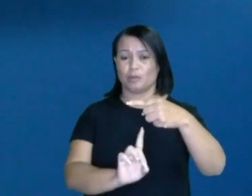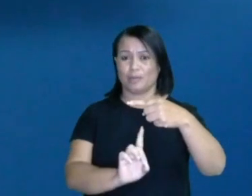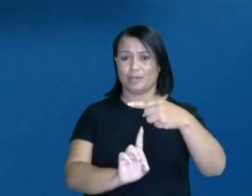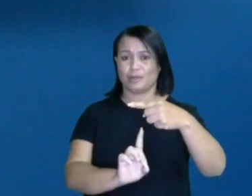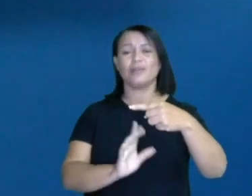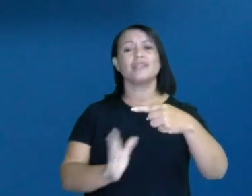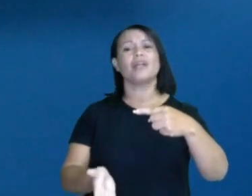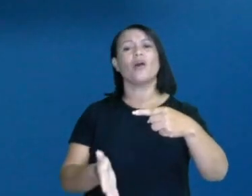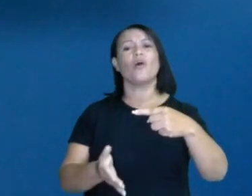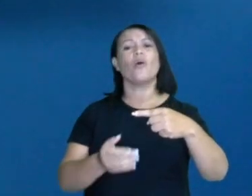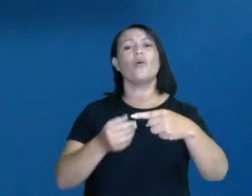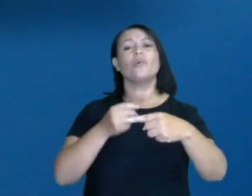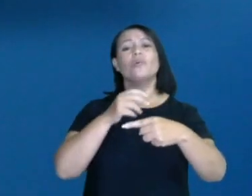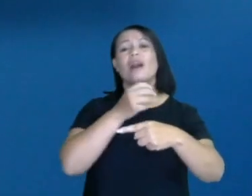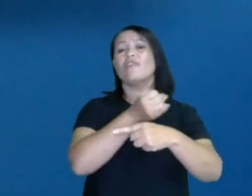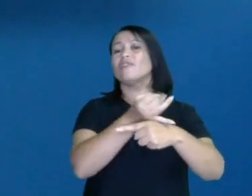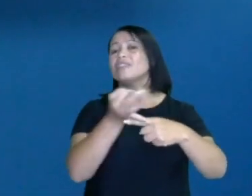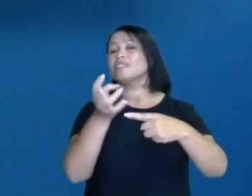a fração